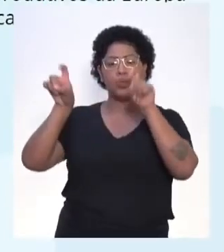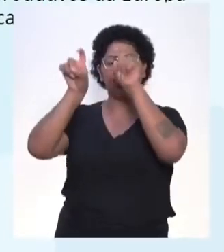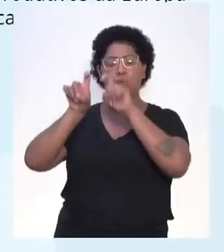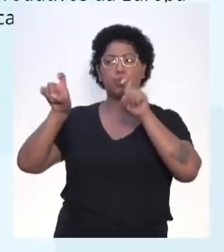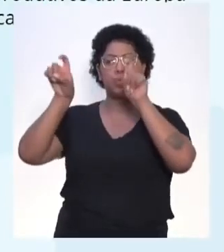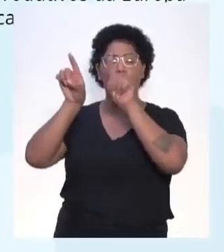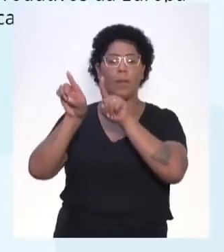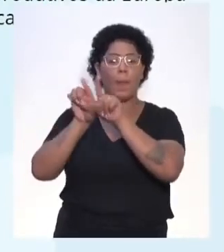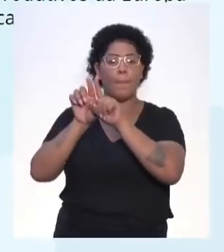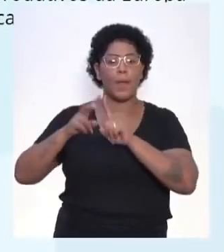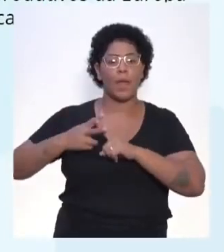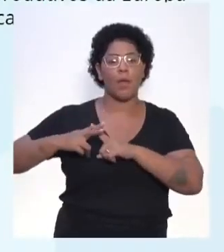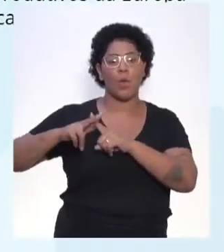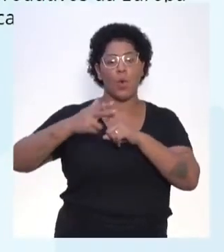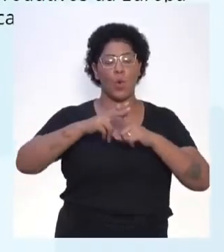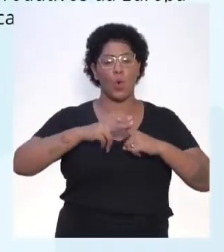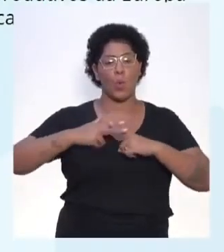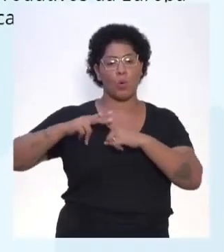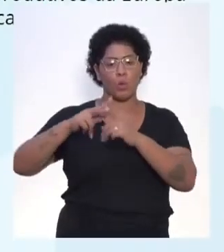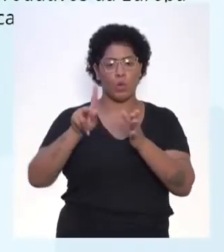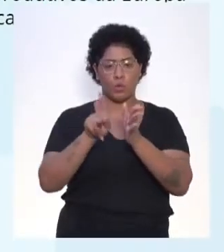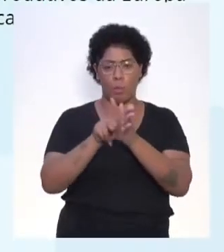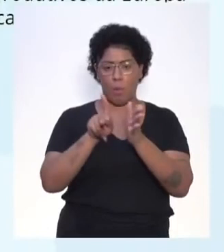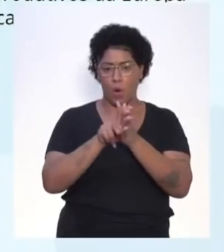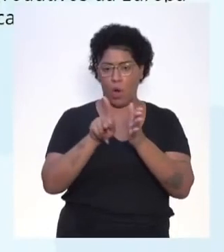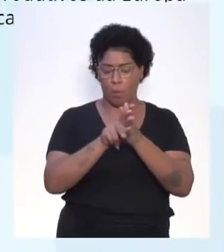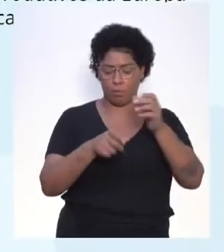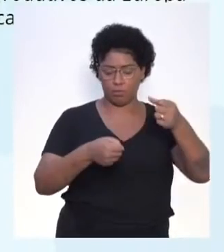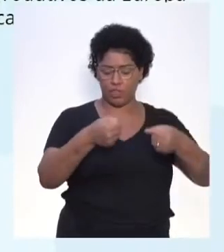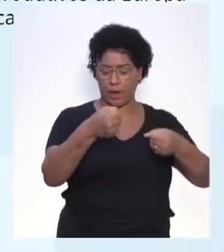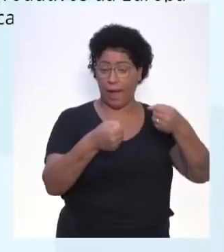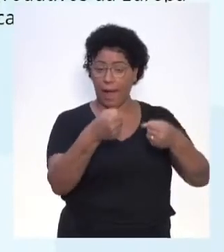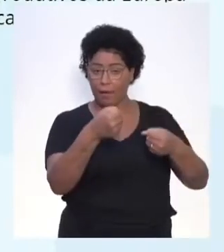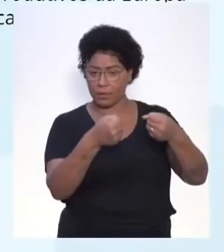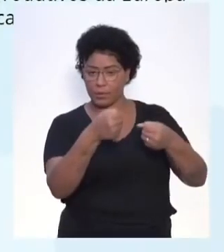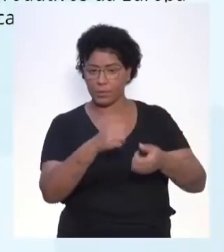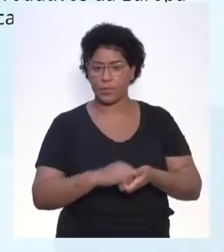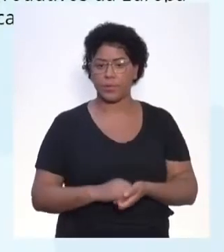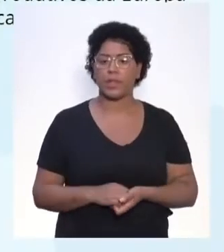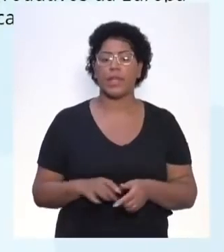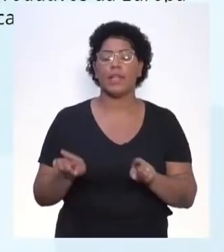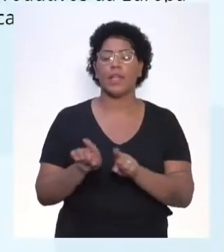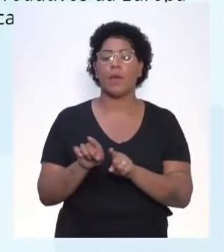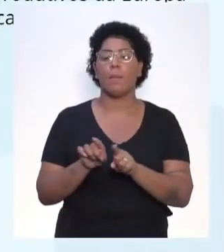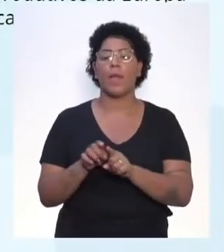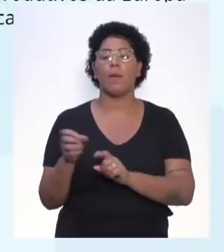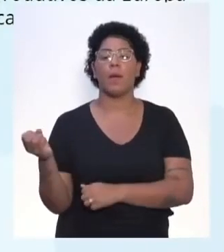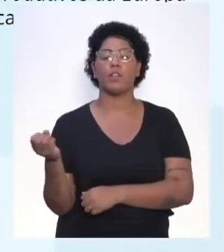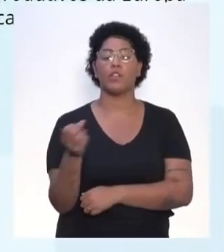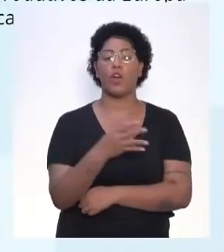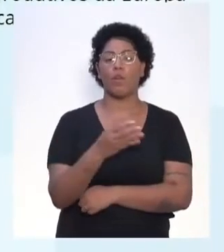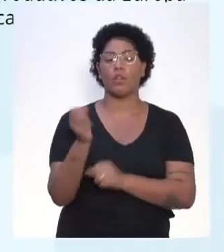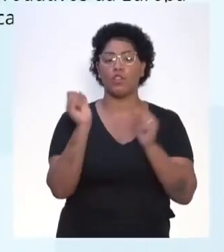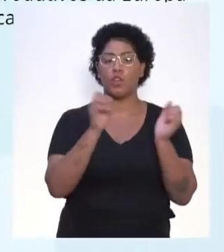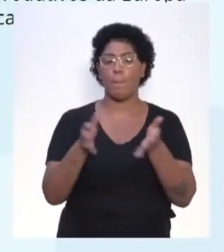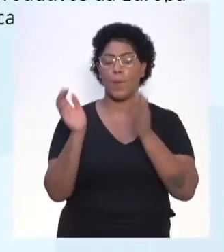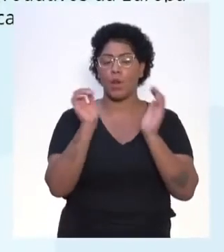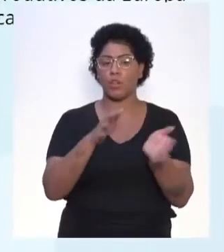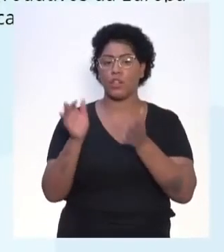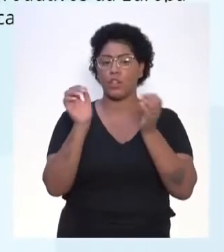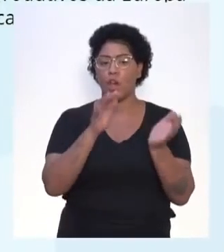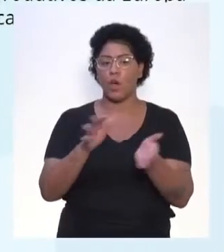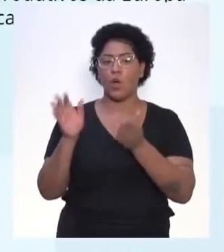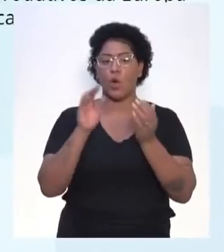que permitiram aí o desenvolvimento dos automóveis, novos modos de produção, como o Fordismo